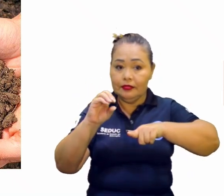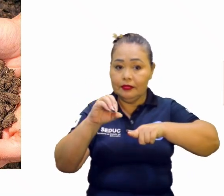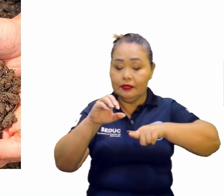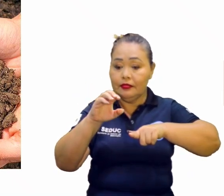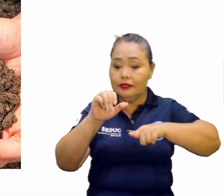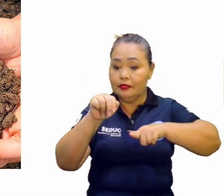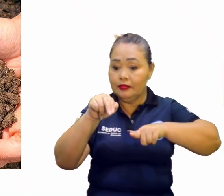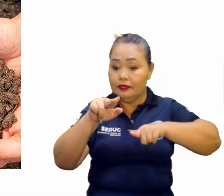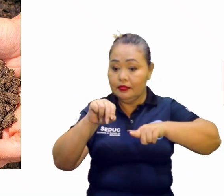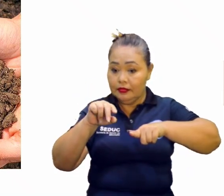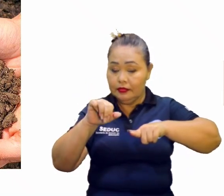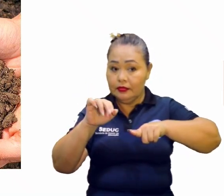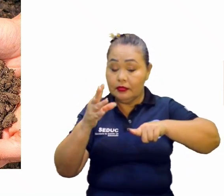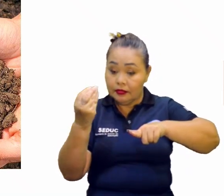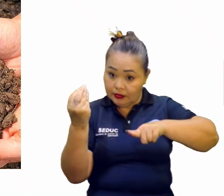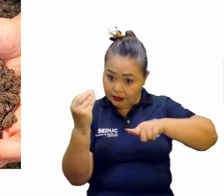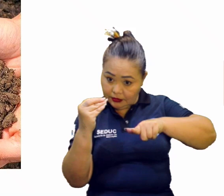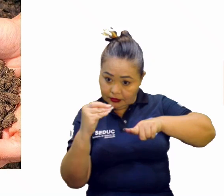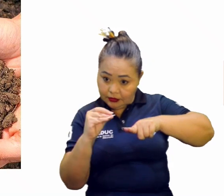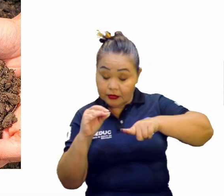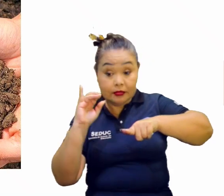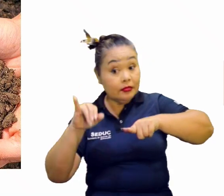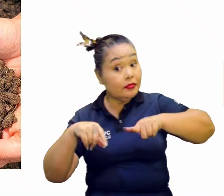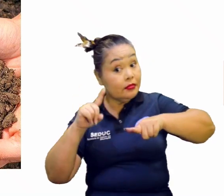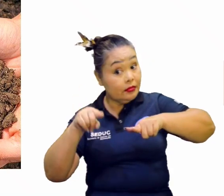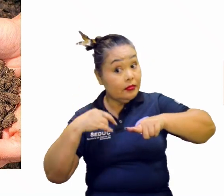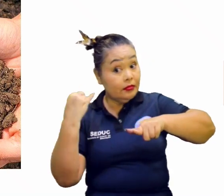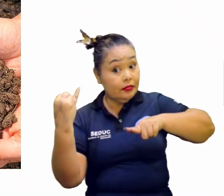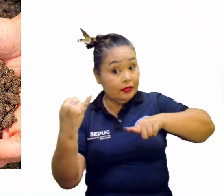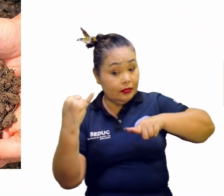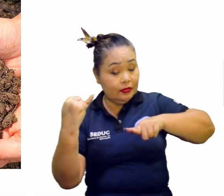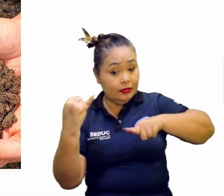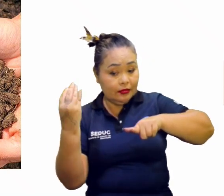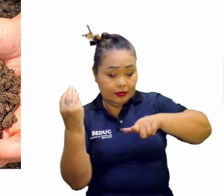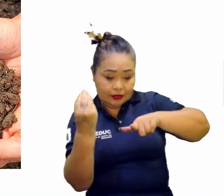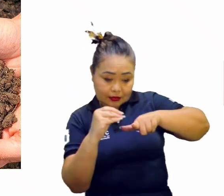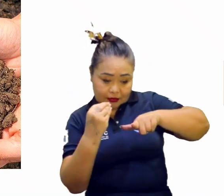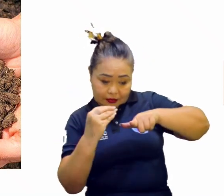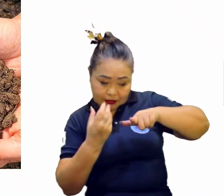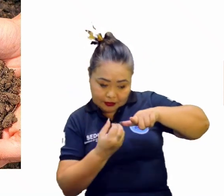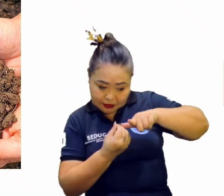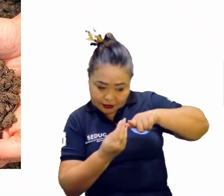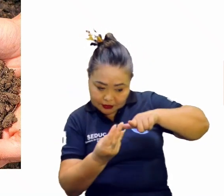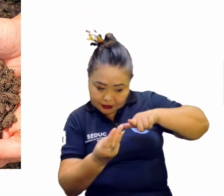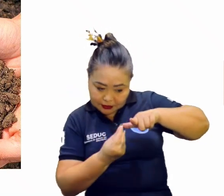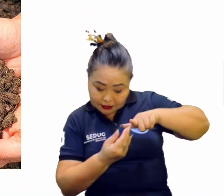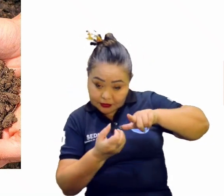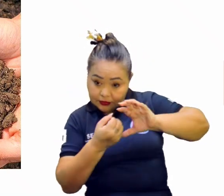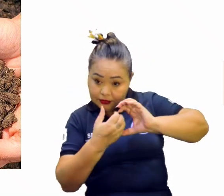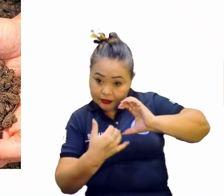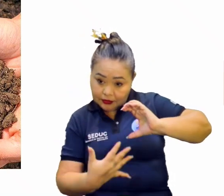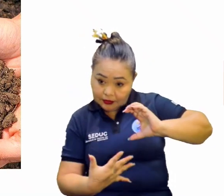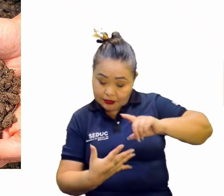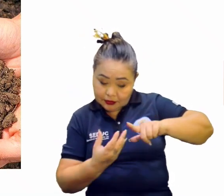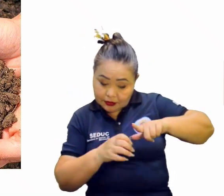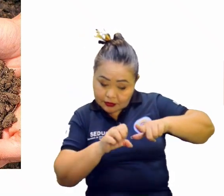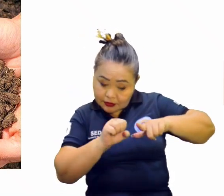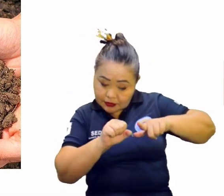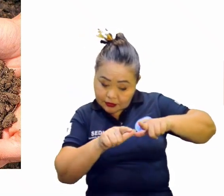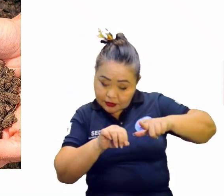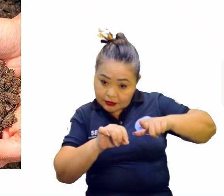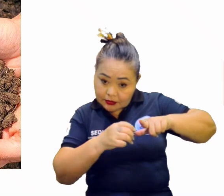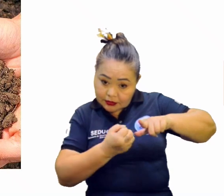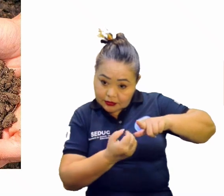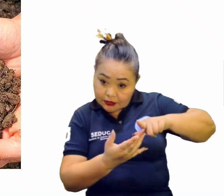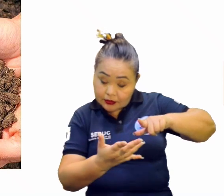adubo orgânico, é muito importante que a característica desse solo, gente, vai ser um solo solto,